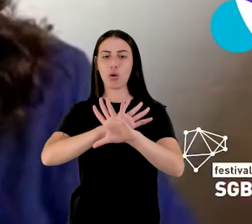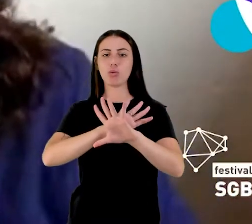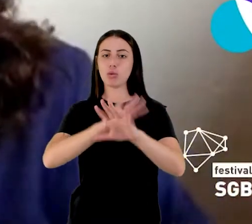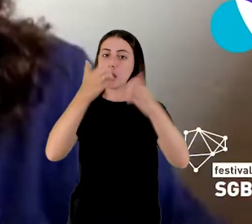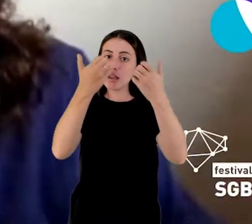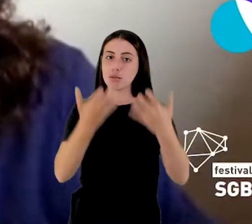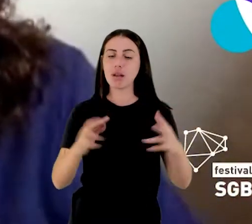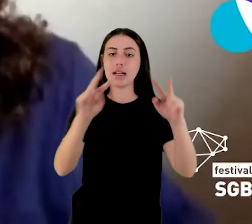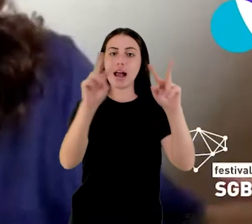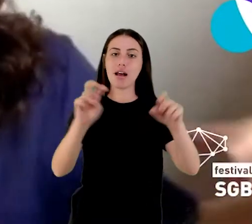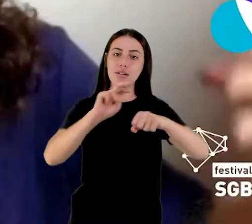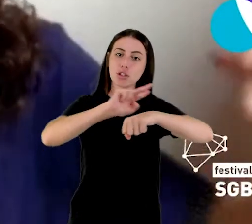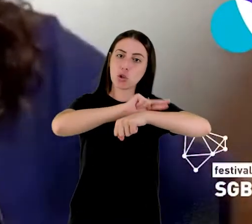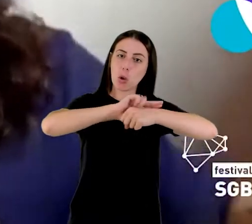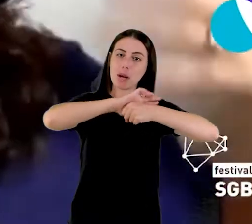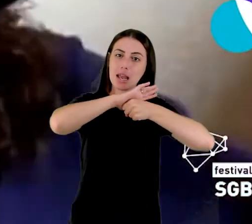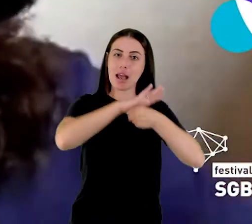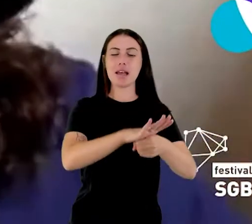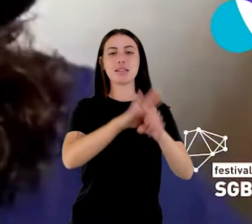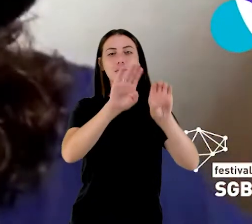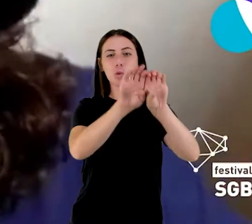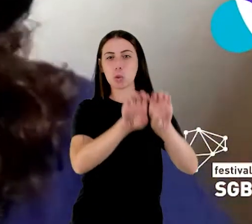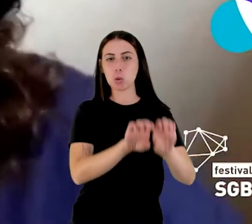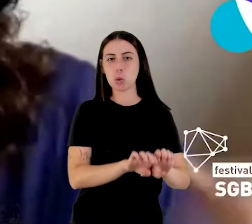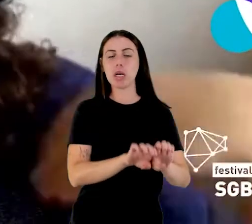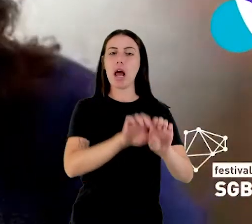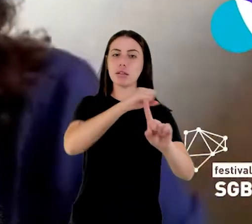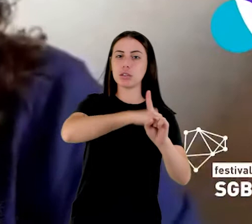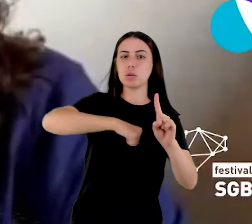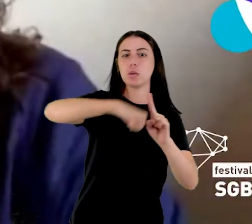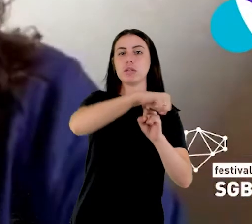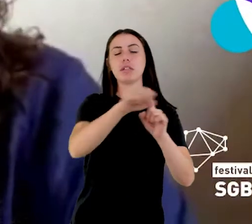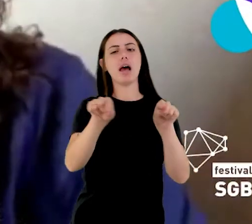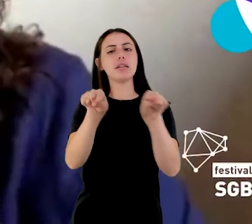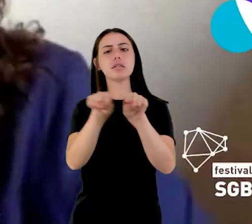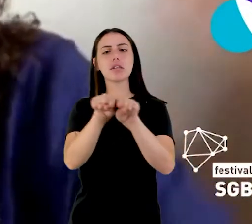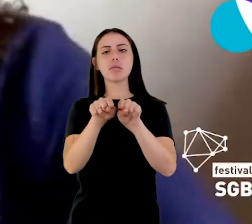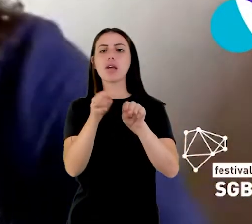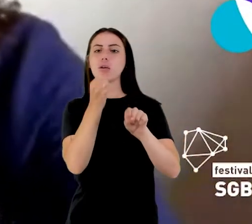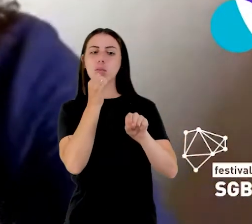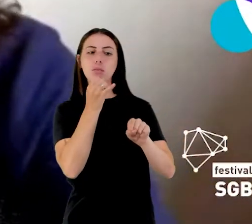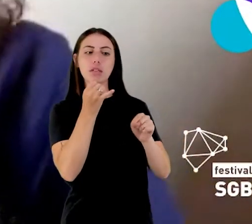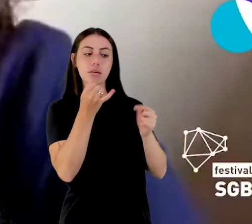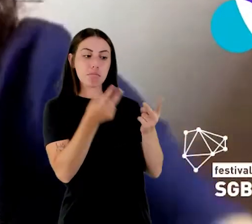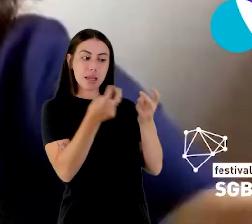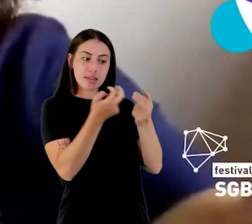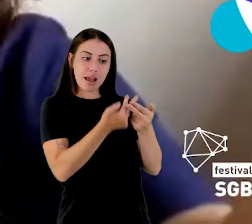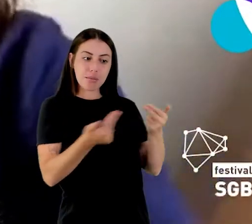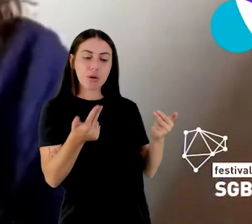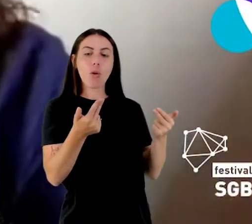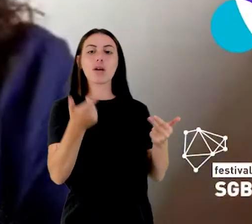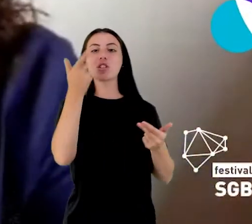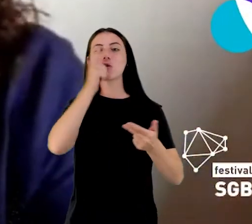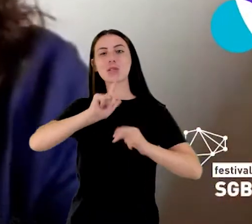campanha de impacto, a gente começou a ver a potência dele a partir da história. Então, a história contada já estava colocada posta ali.